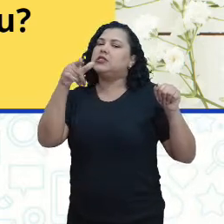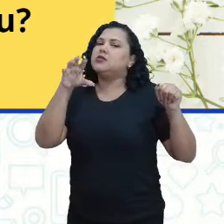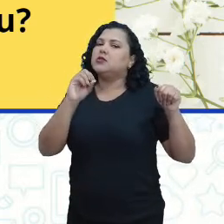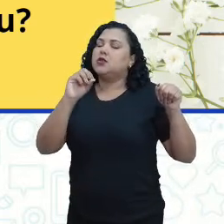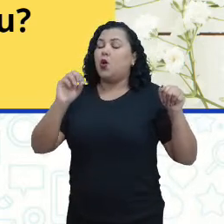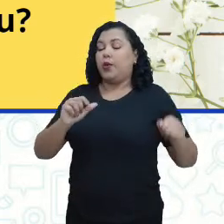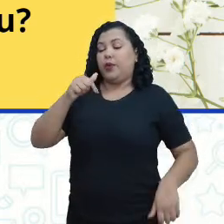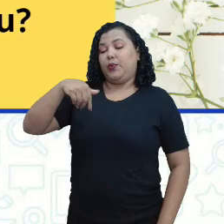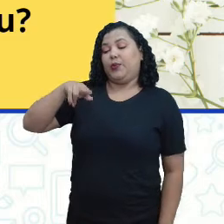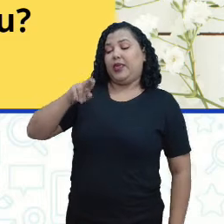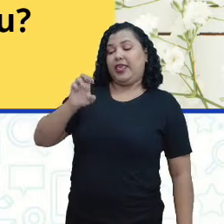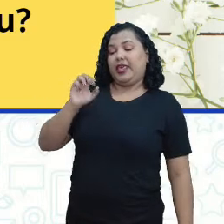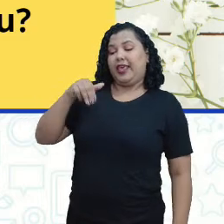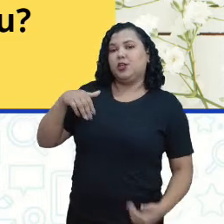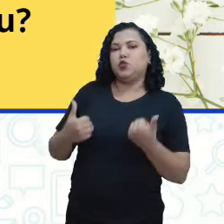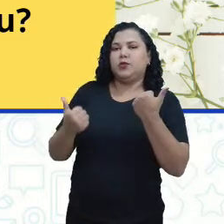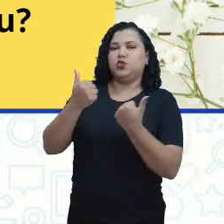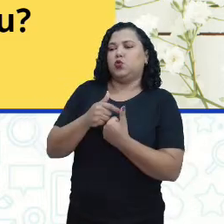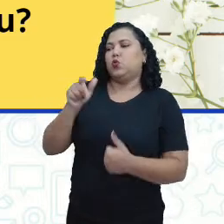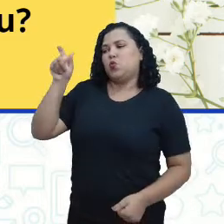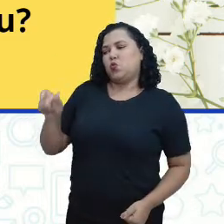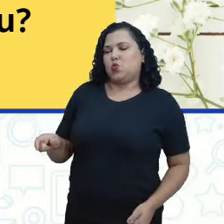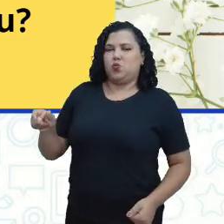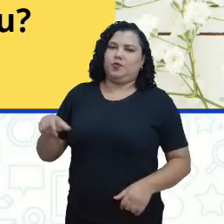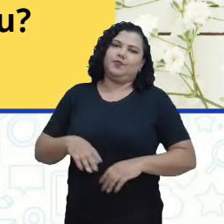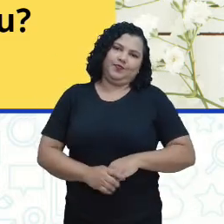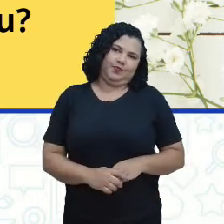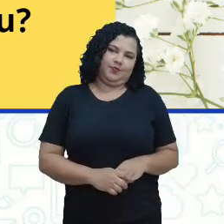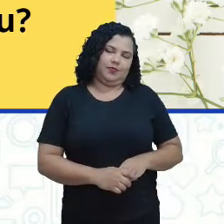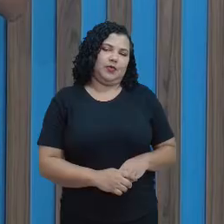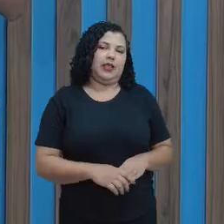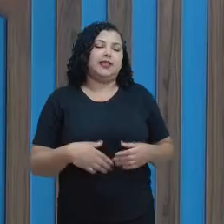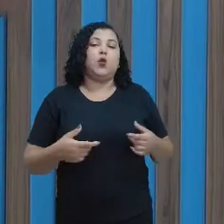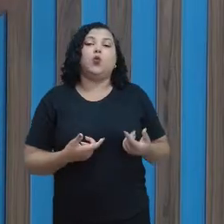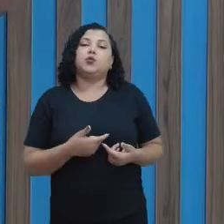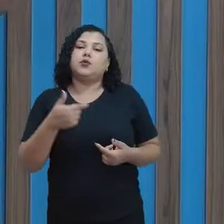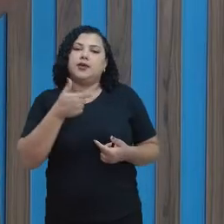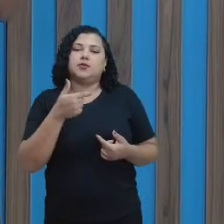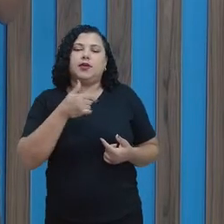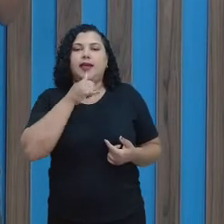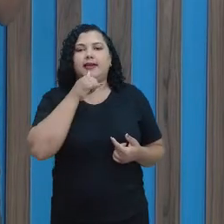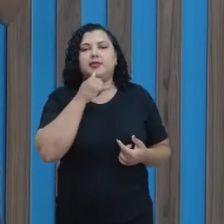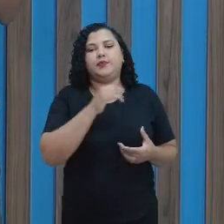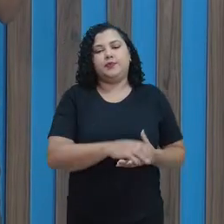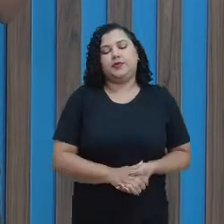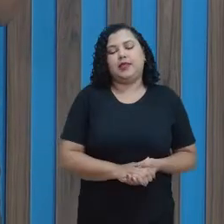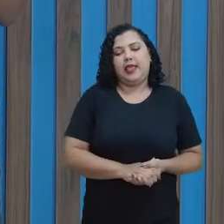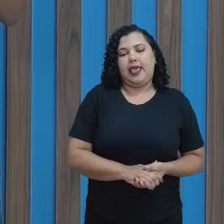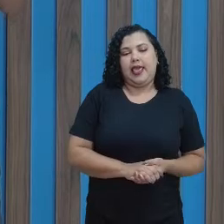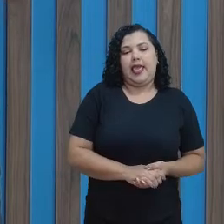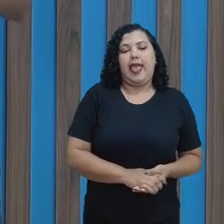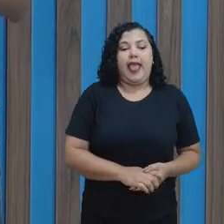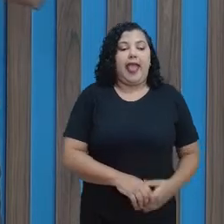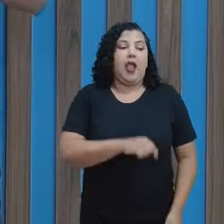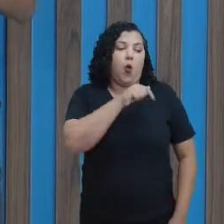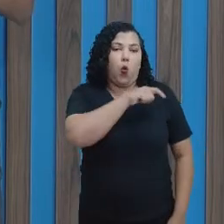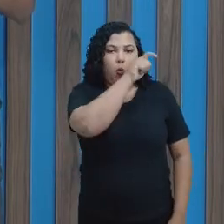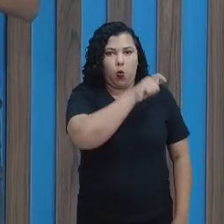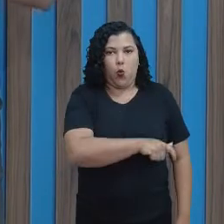quem substitui o garoto. Então, na segunda oração, quem sempre amei, o sujeito é